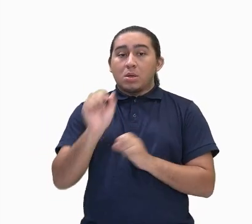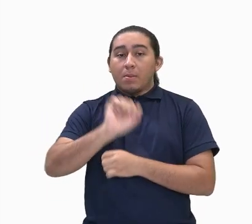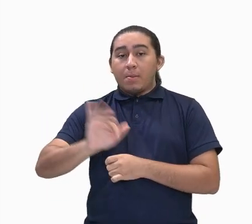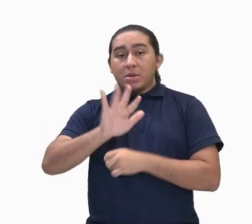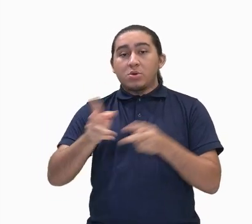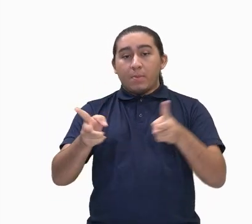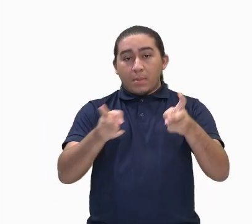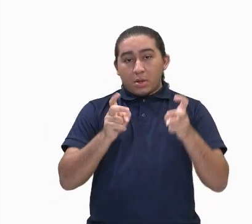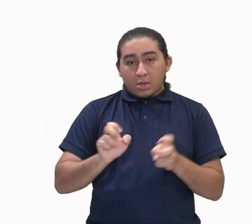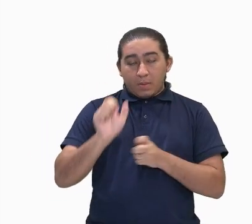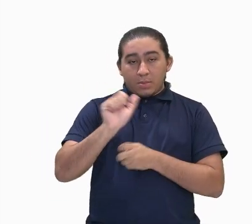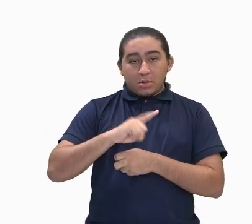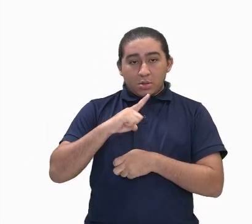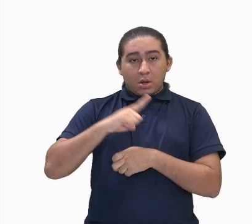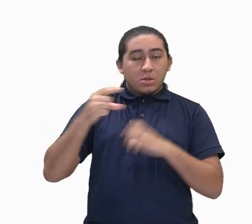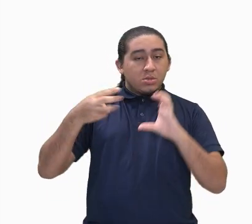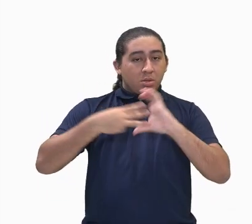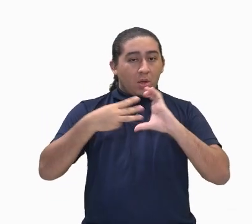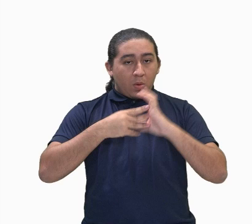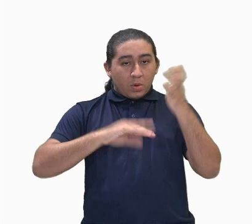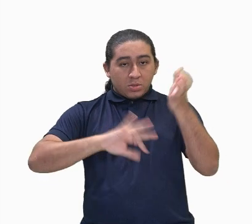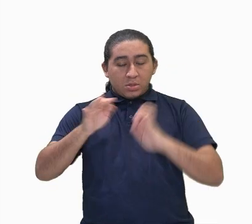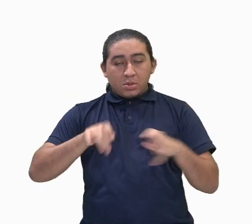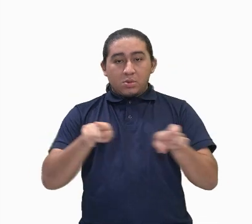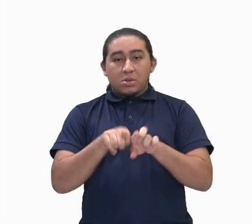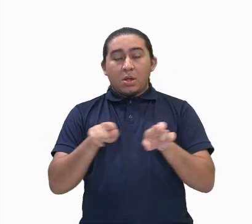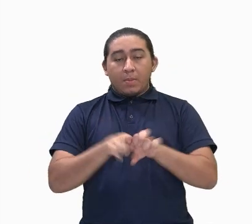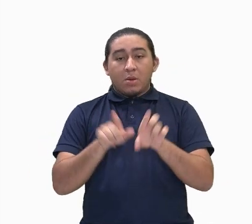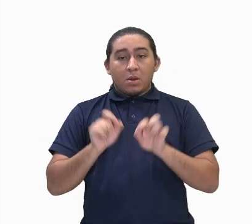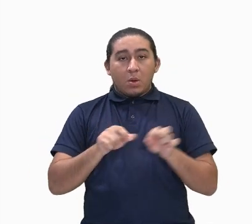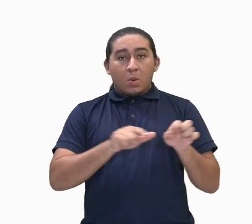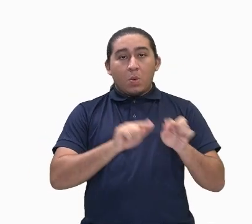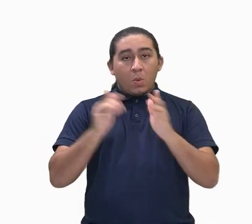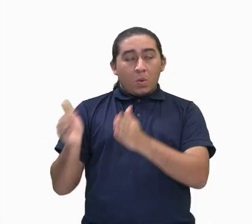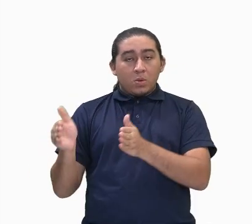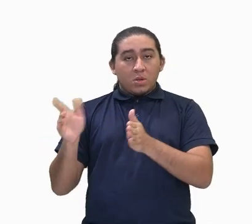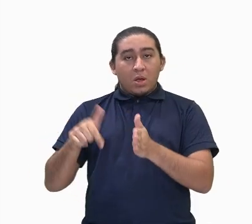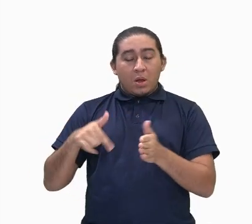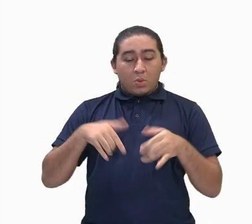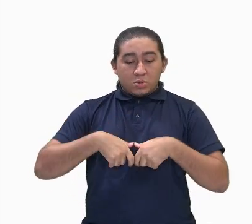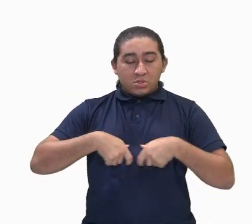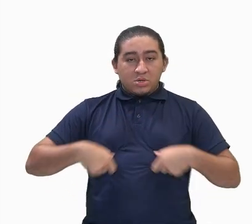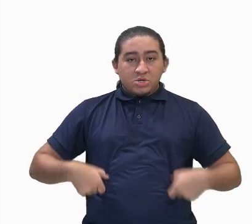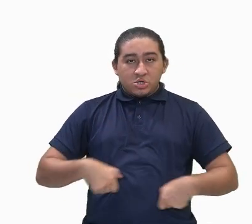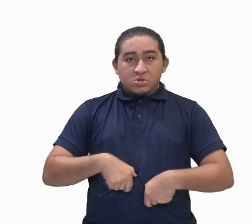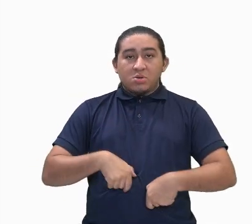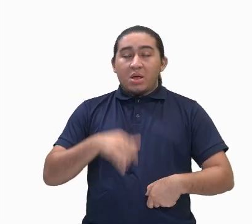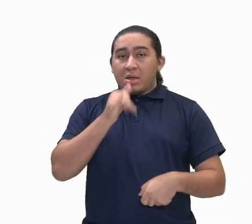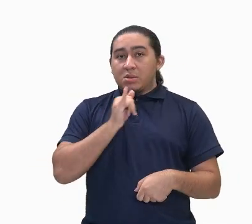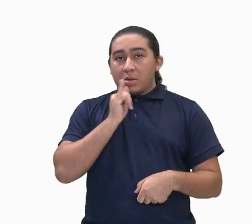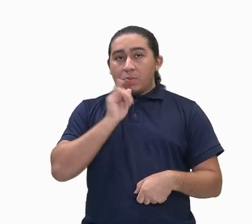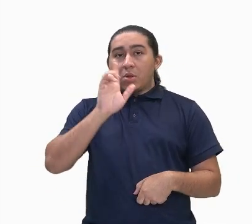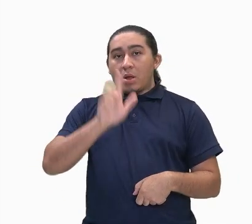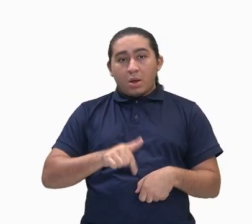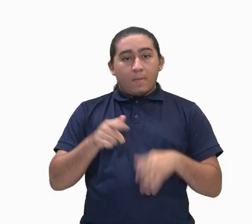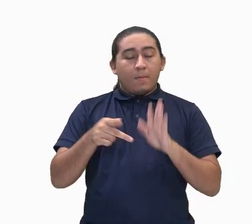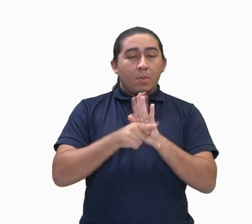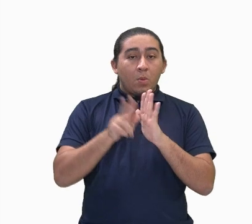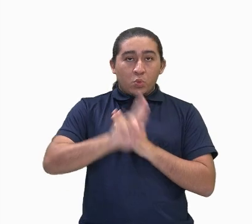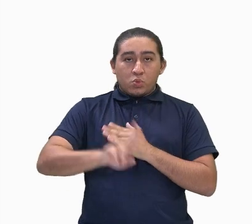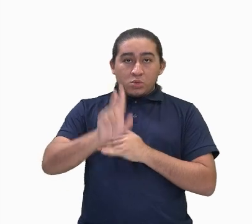das células do tecido muscular e ao lado nós temos os órgãos aí do intestino, por exemplo, que são revestidos